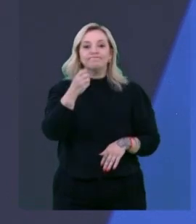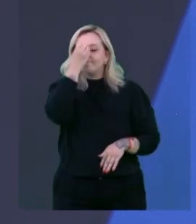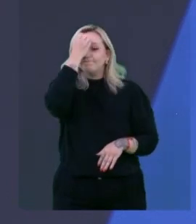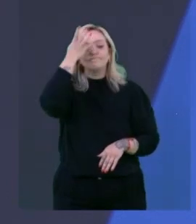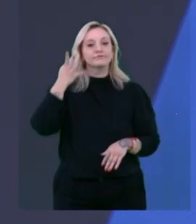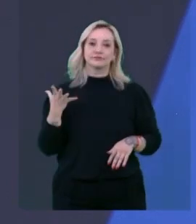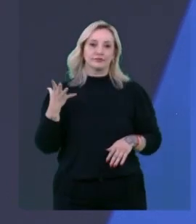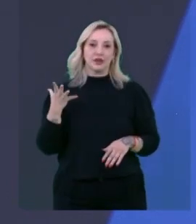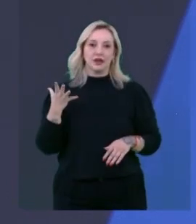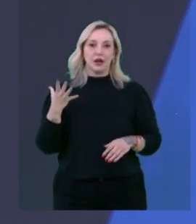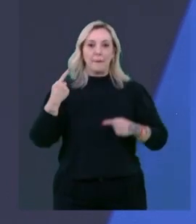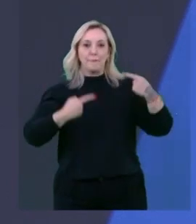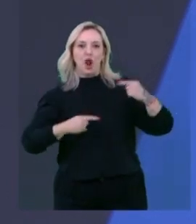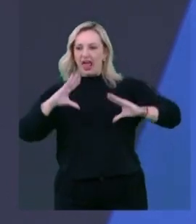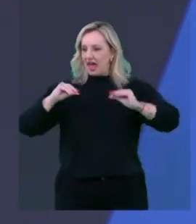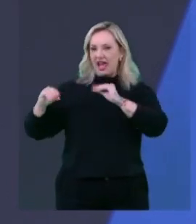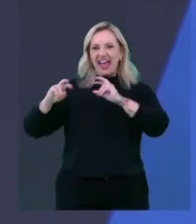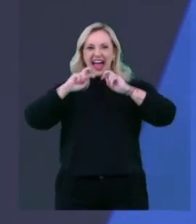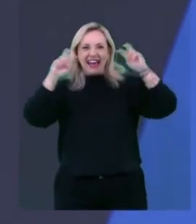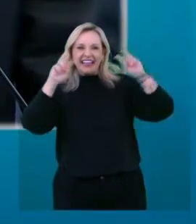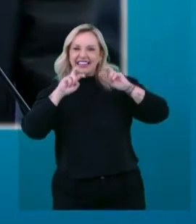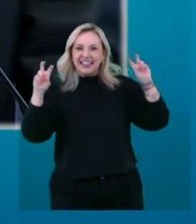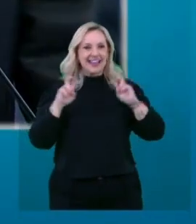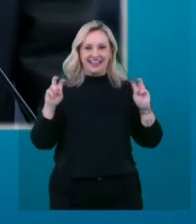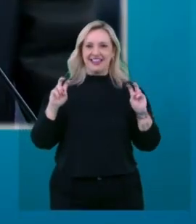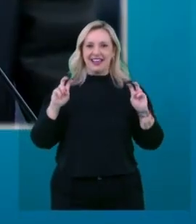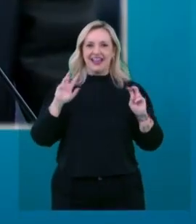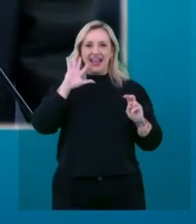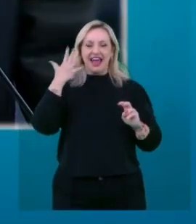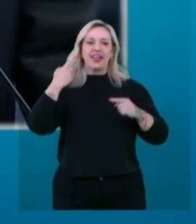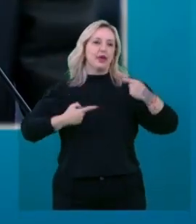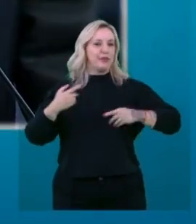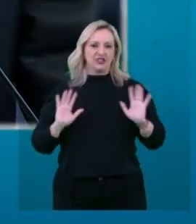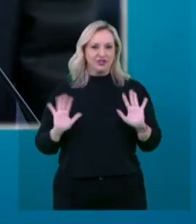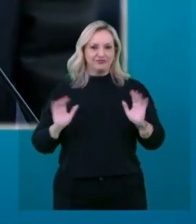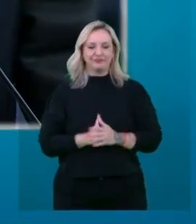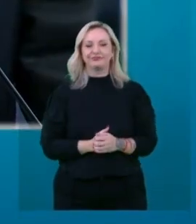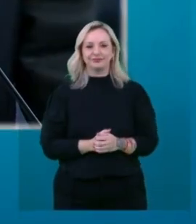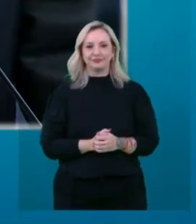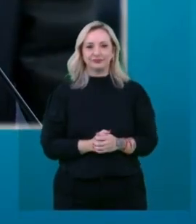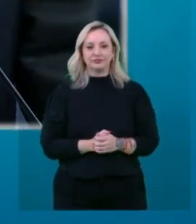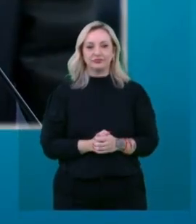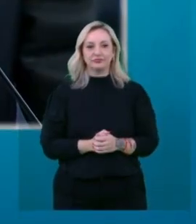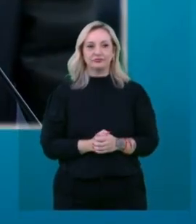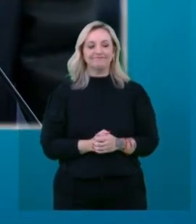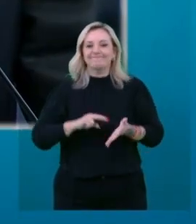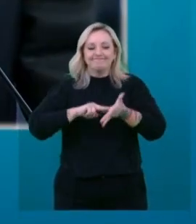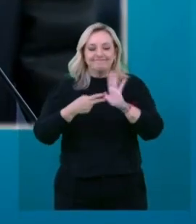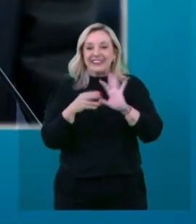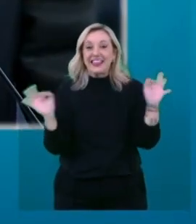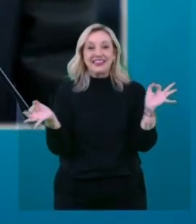lembrar das polêmicas das gritarias que acontecem nos debates porque ela não diz